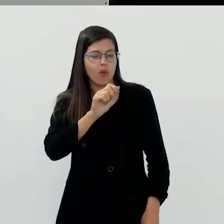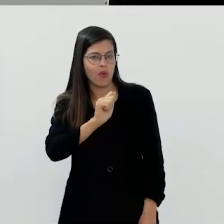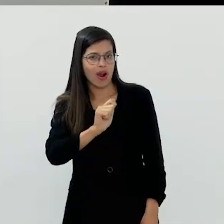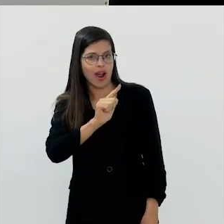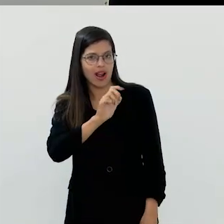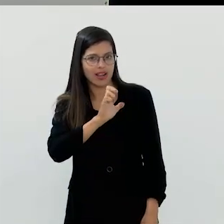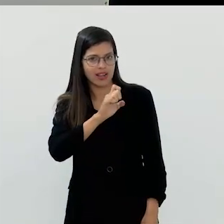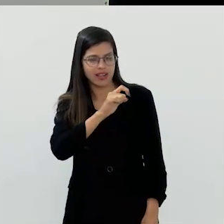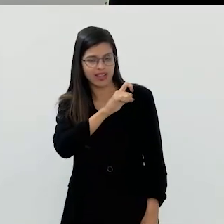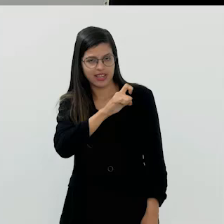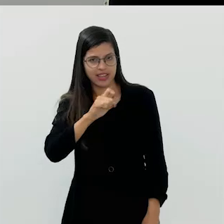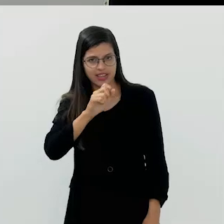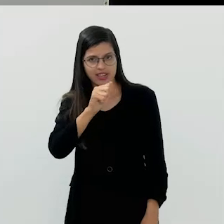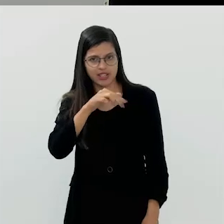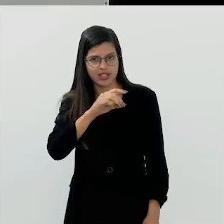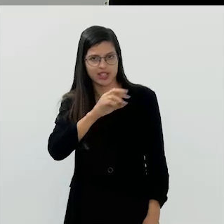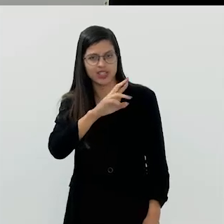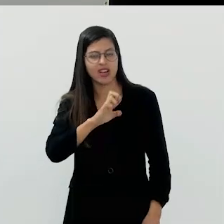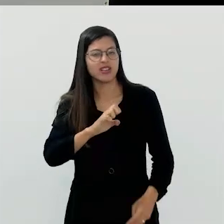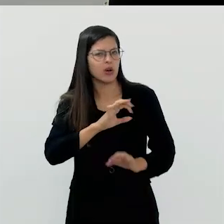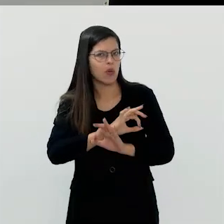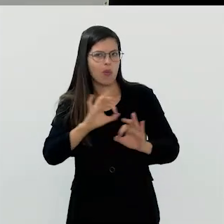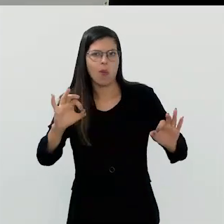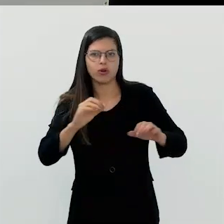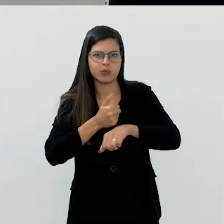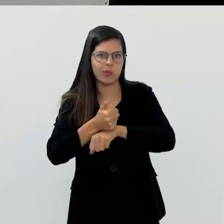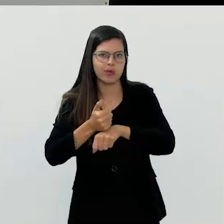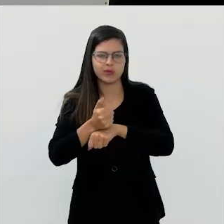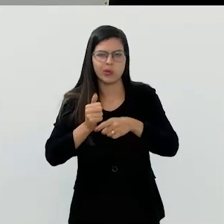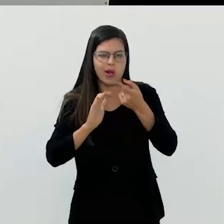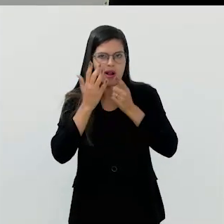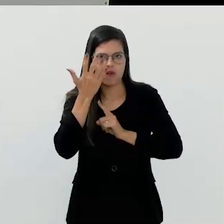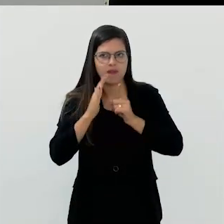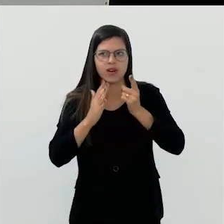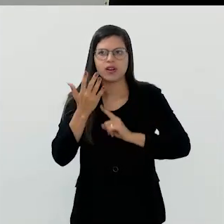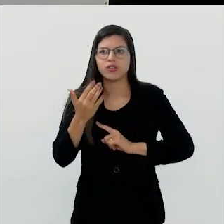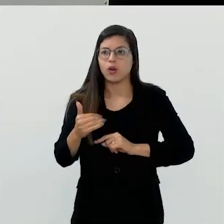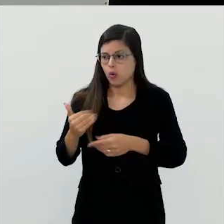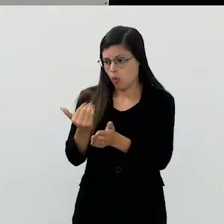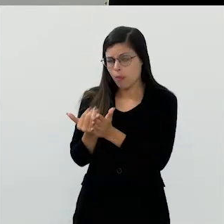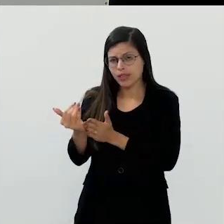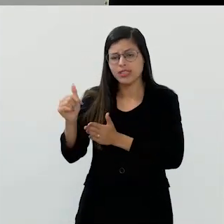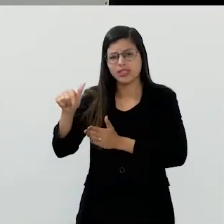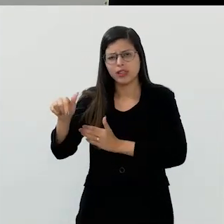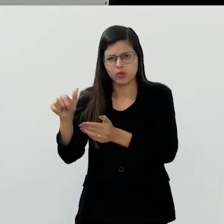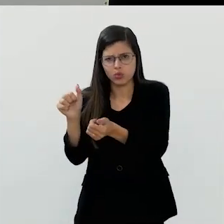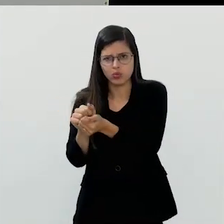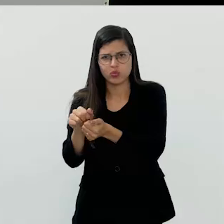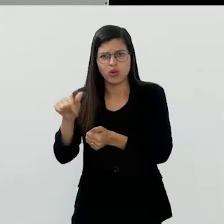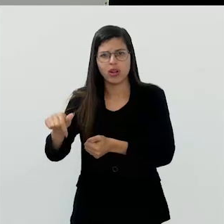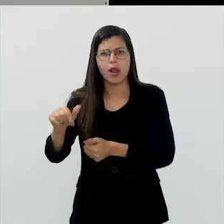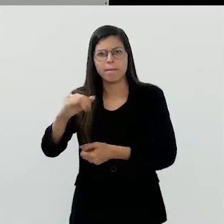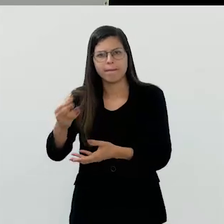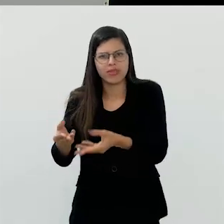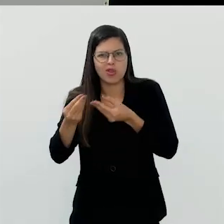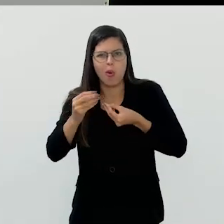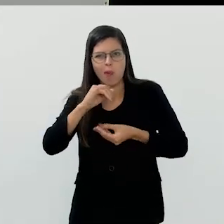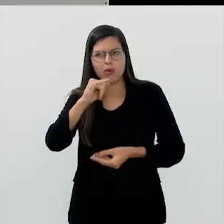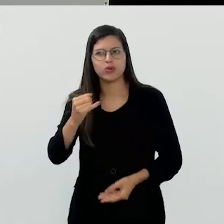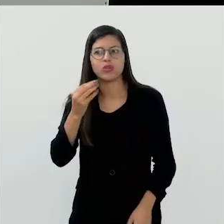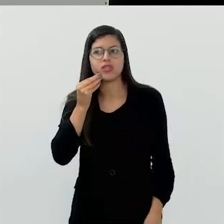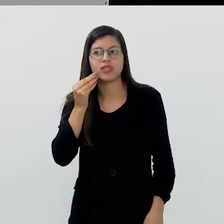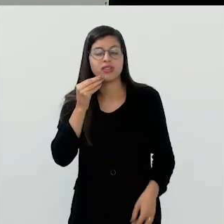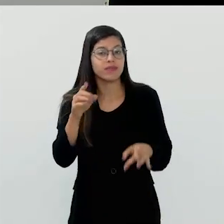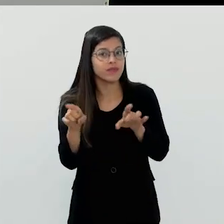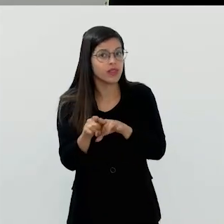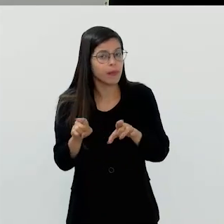trabalha com o Alexandre Losada fala bem dele, gosta dele. Né? Eu comecei com ele, né? Na verdade, ele que me deu a primeira oportunidade assim, no carnaval foi o Losada. Isso também é uma coisa